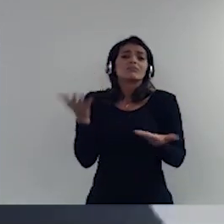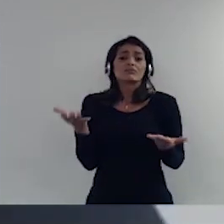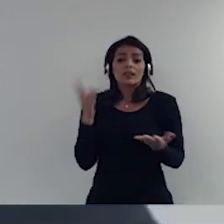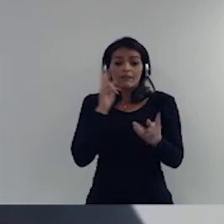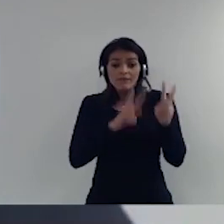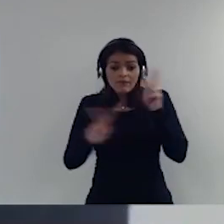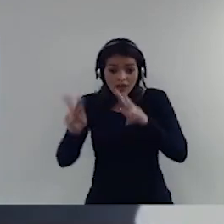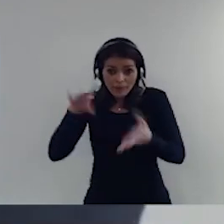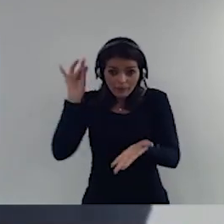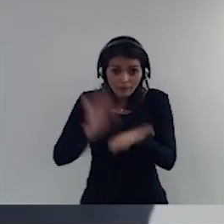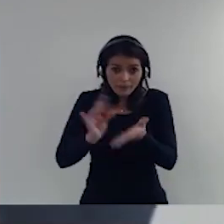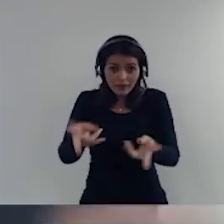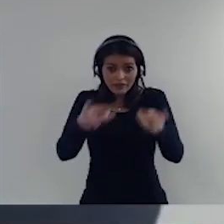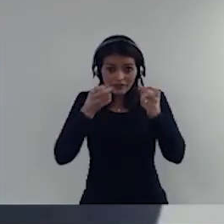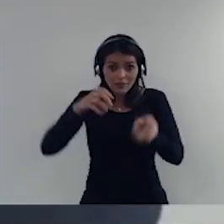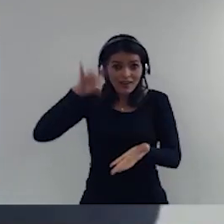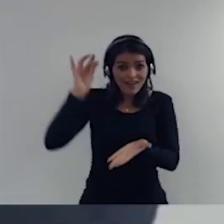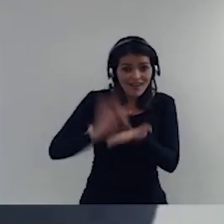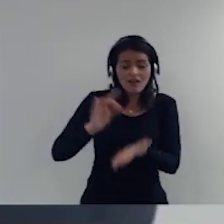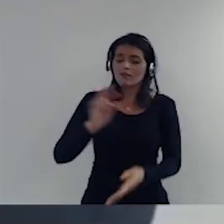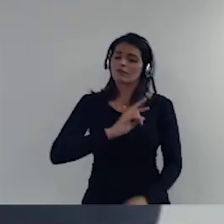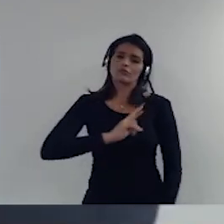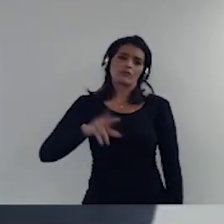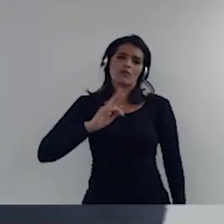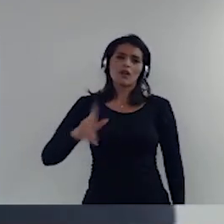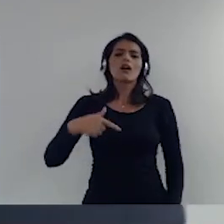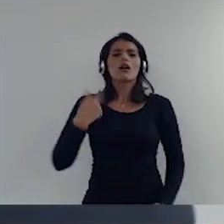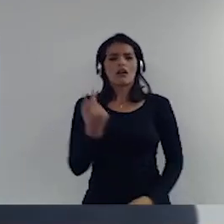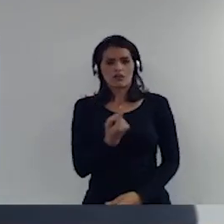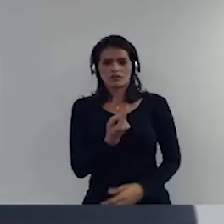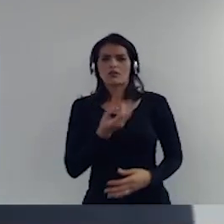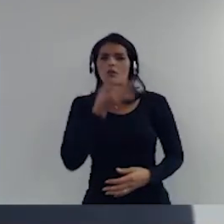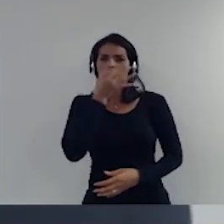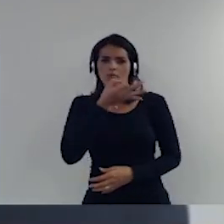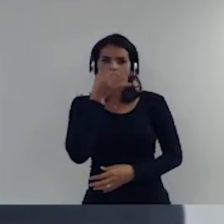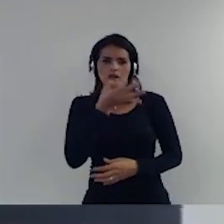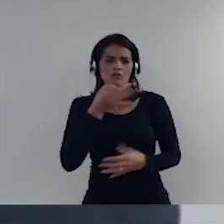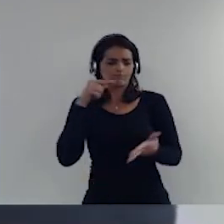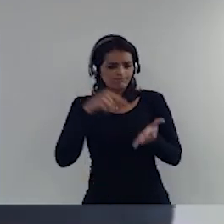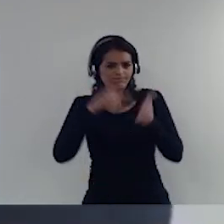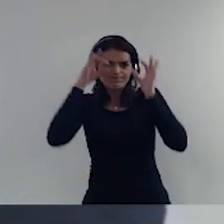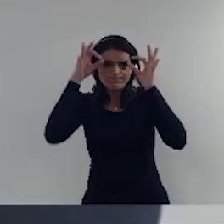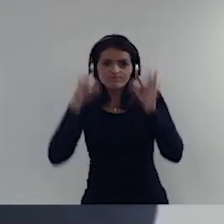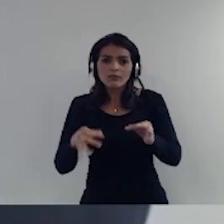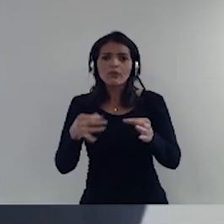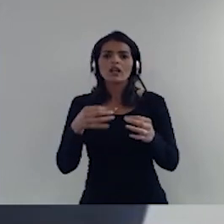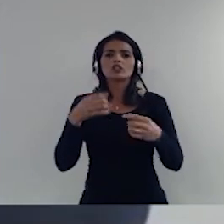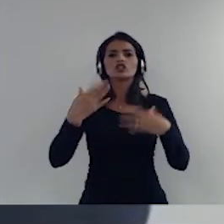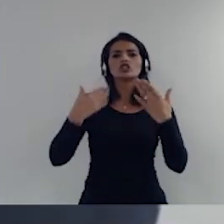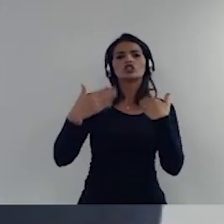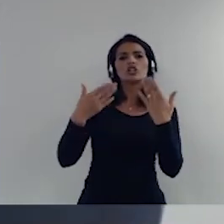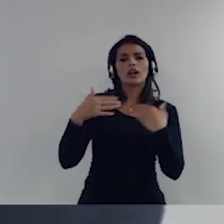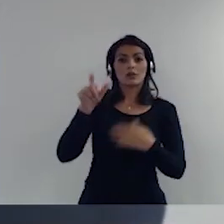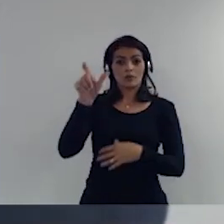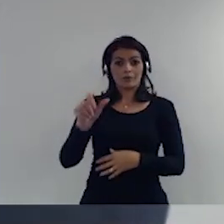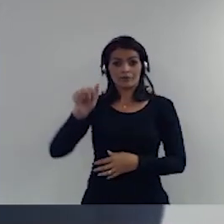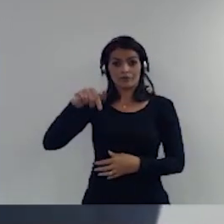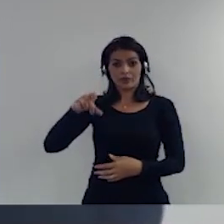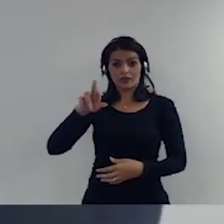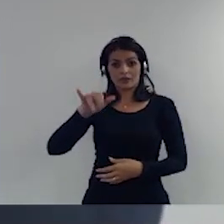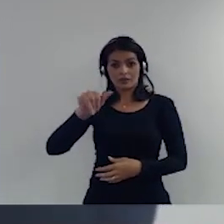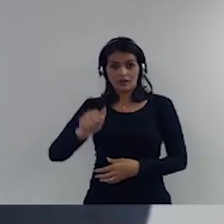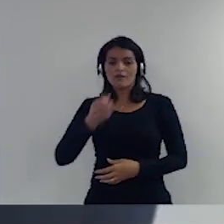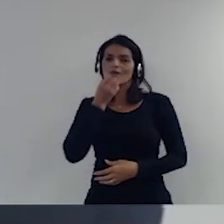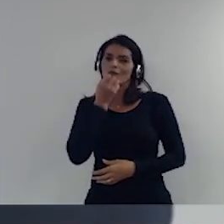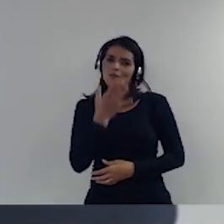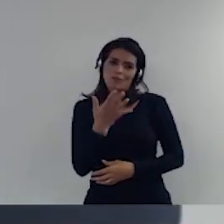acho que é fundamental esse olhar crítico para poder ter esse efetivo diálogo, né? E a doutora Andréia, foi muito